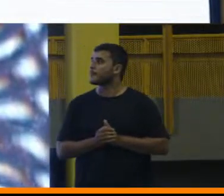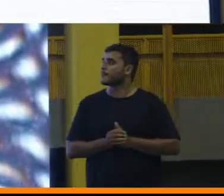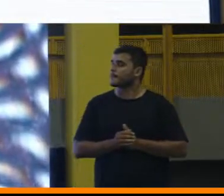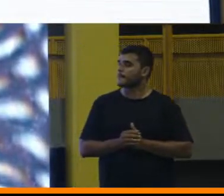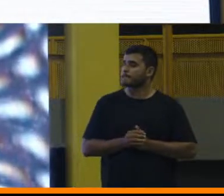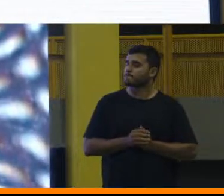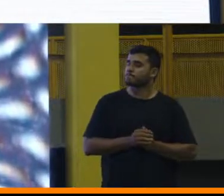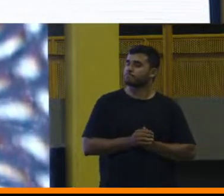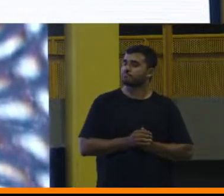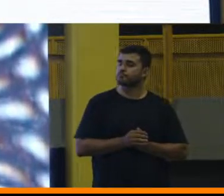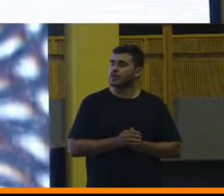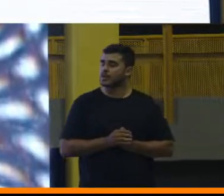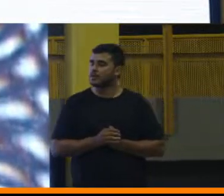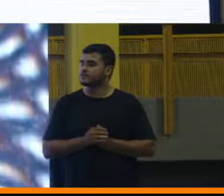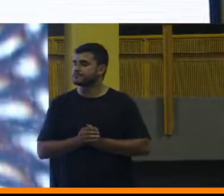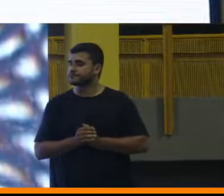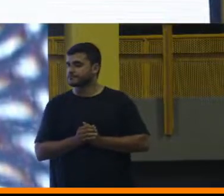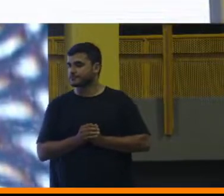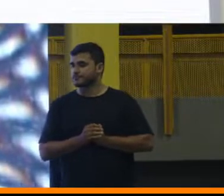Na queda livre,